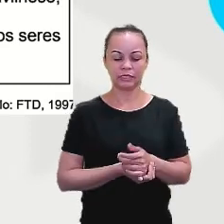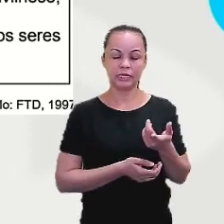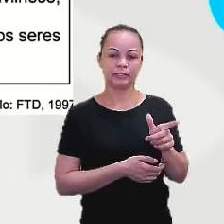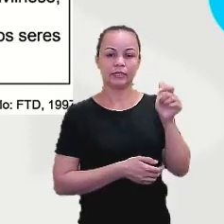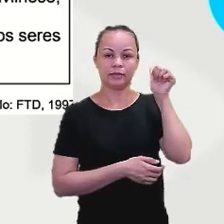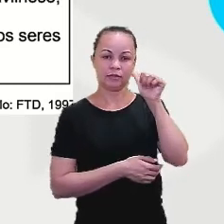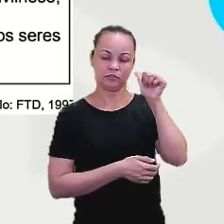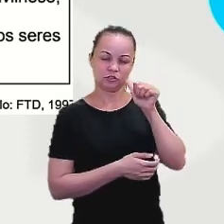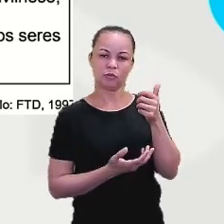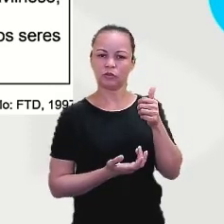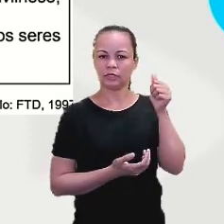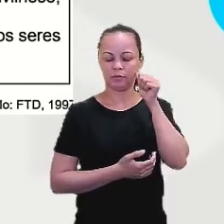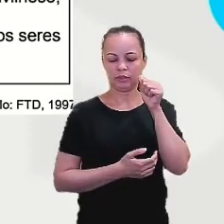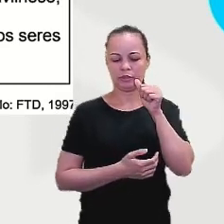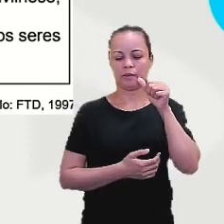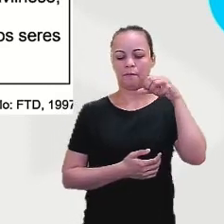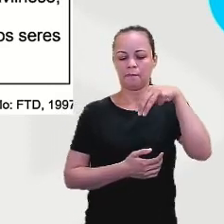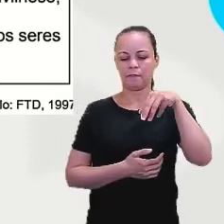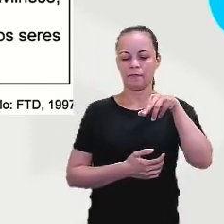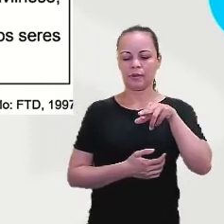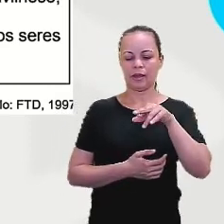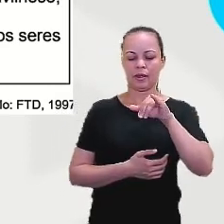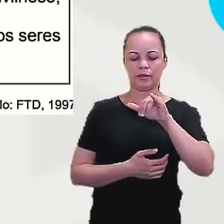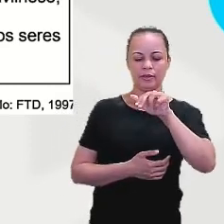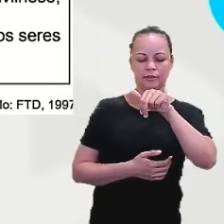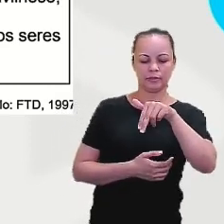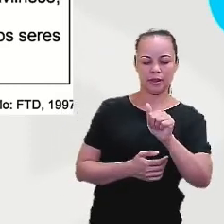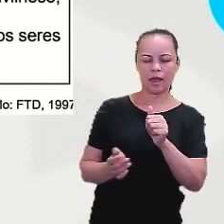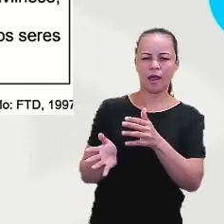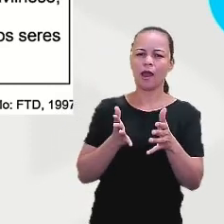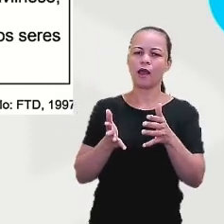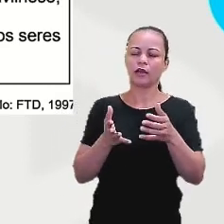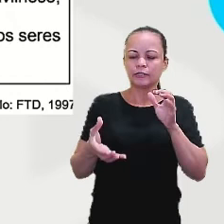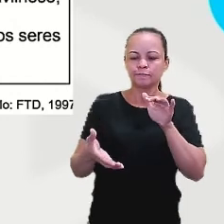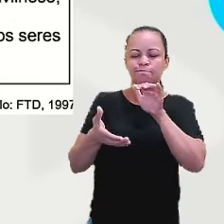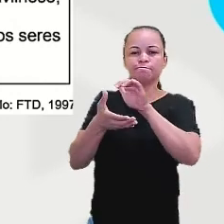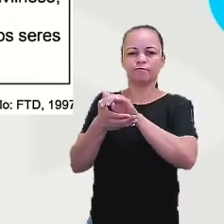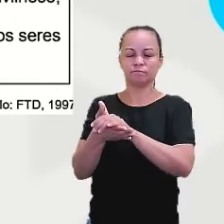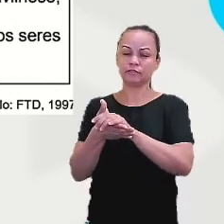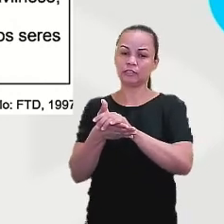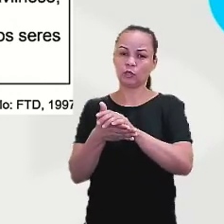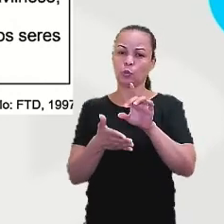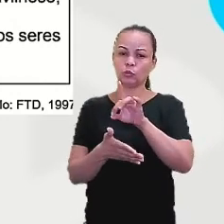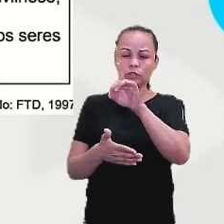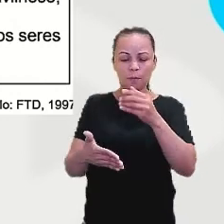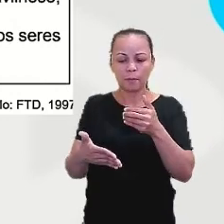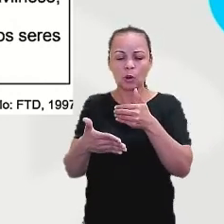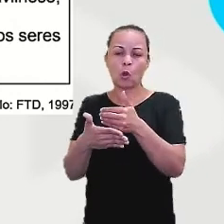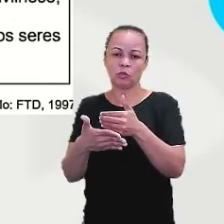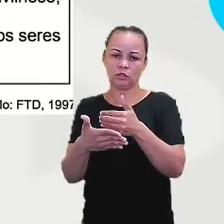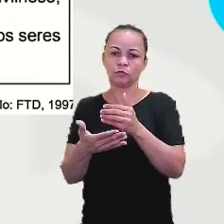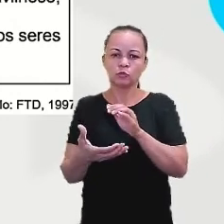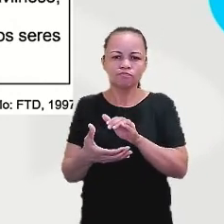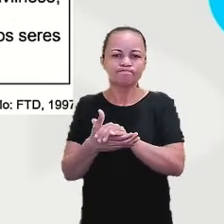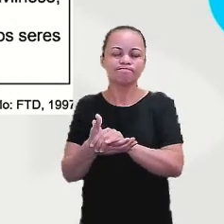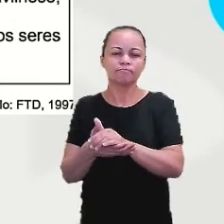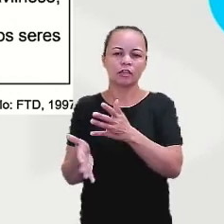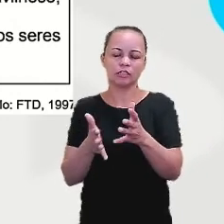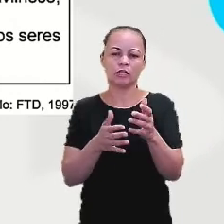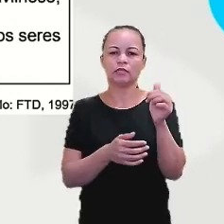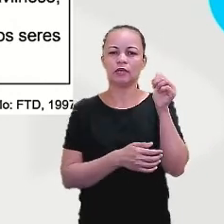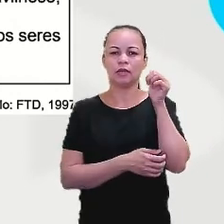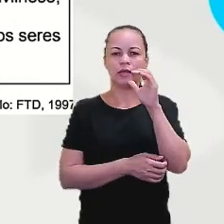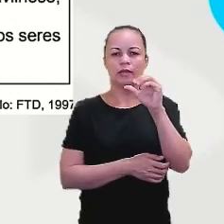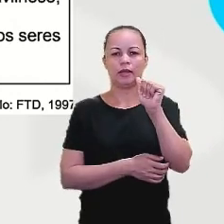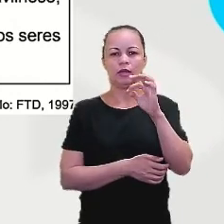Mainá conseguiu seu amor. Casar-se-iam durante a primavera. Certo dia, já próximo do grande dia, Catu-Boré foi à